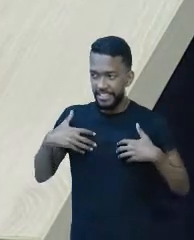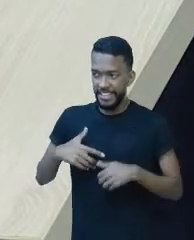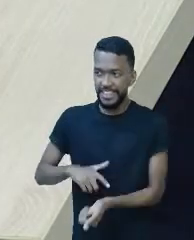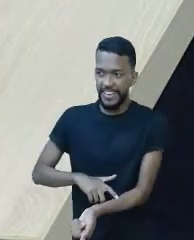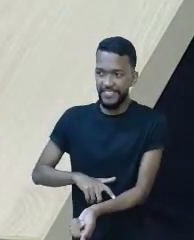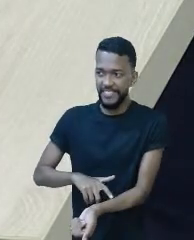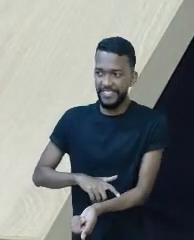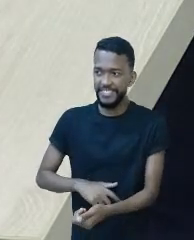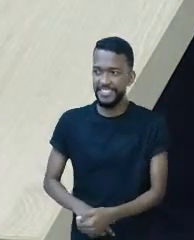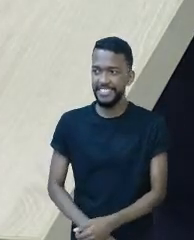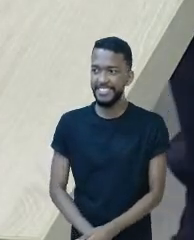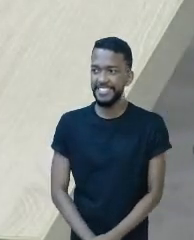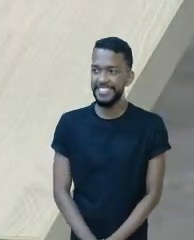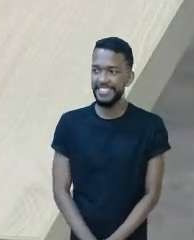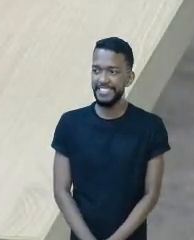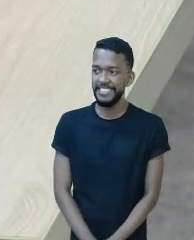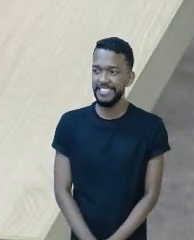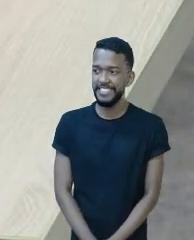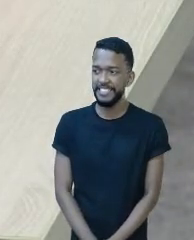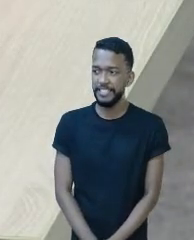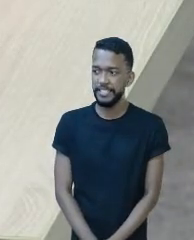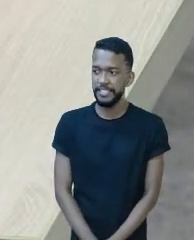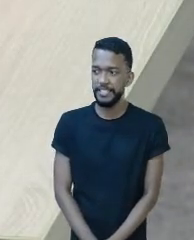aqui afastar, né? Pra depois ela não dizer que...